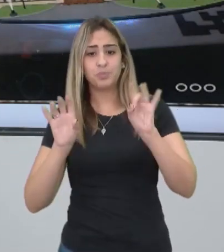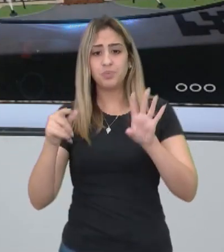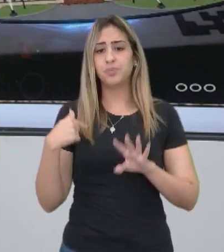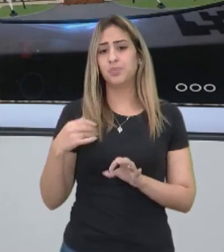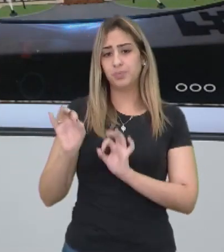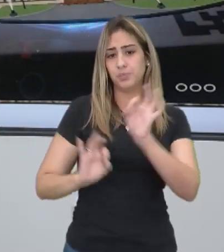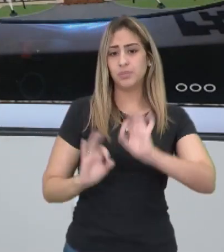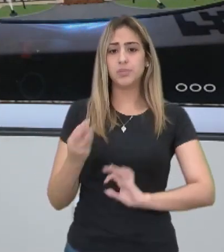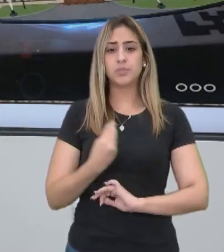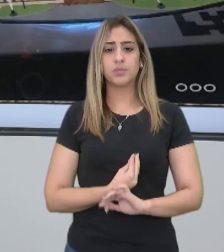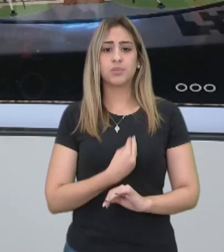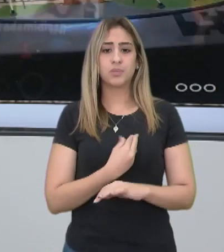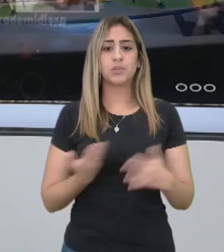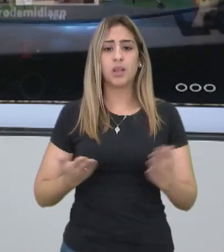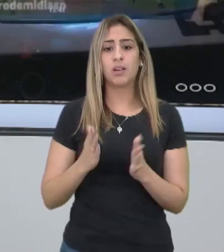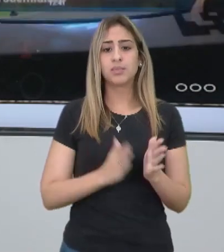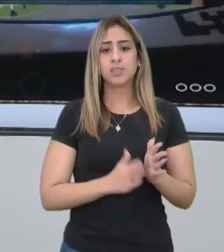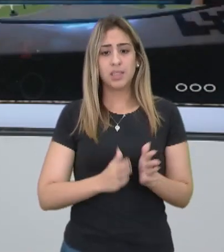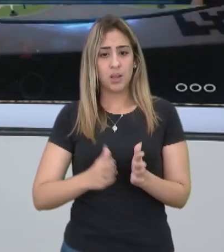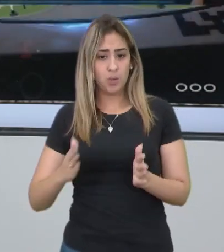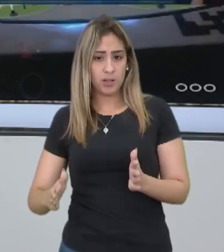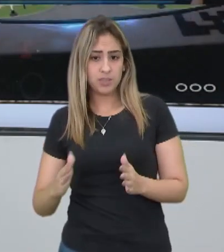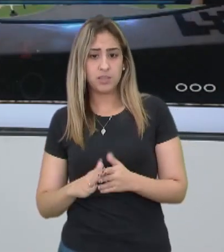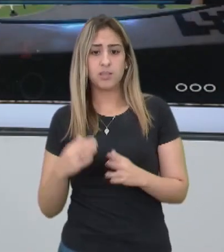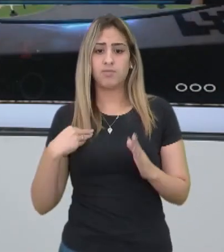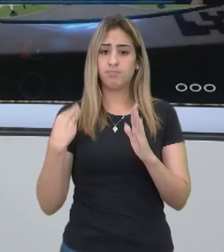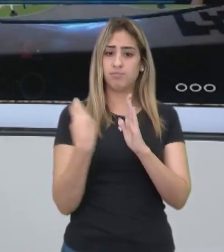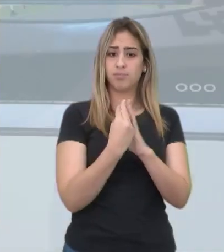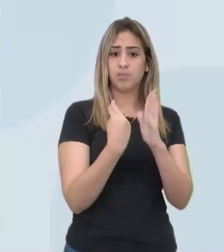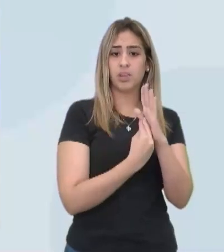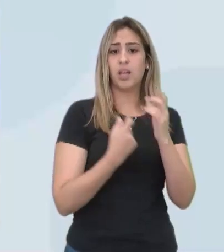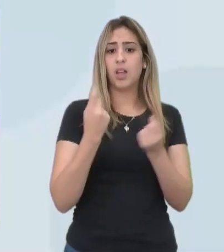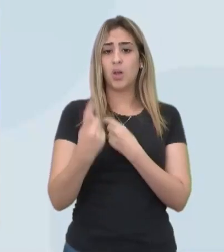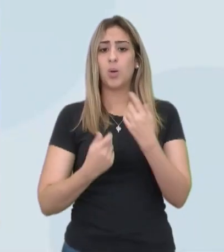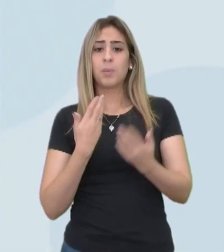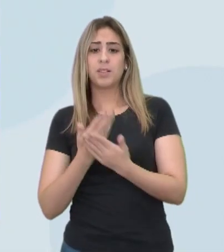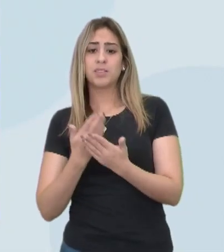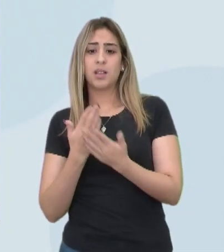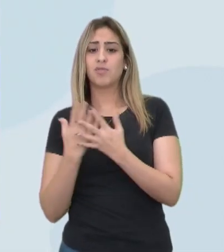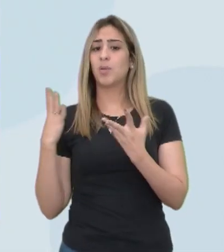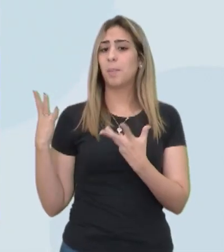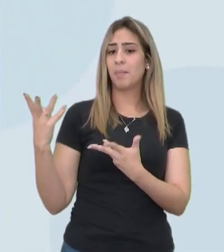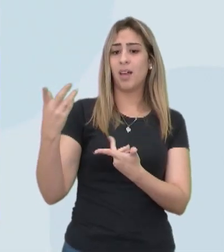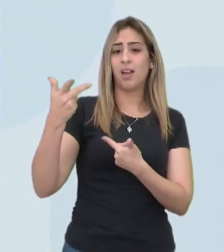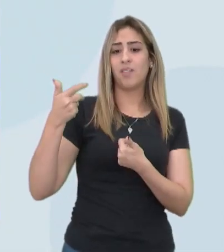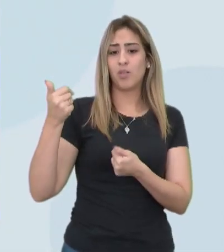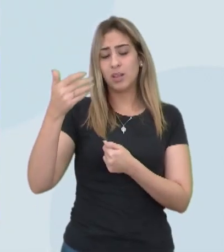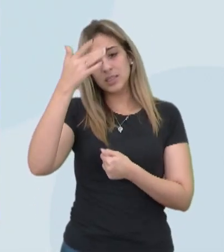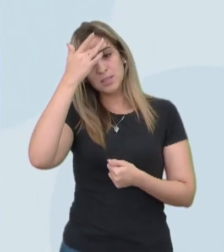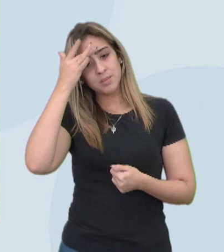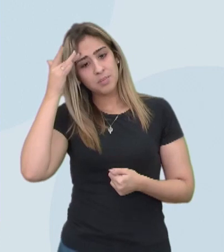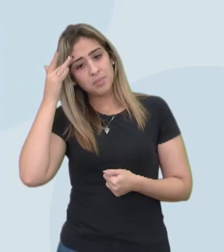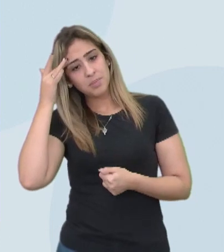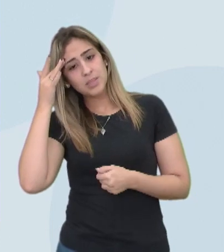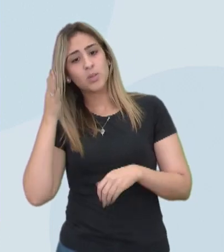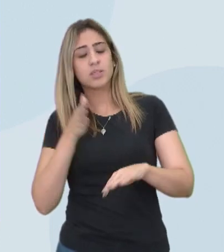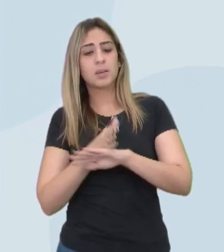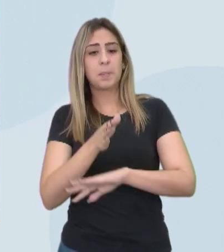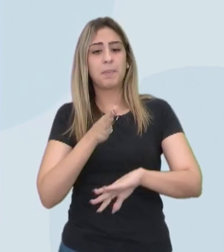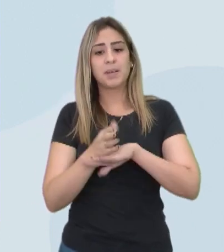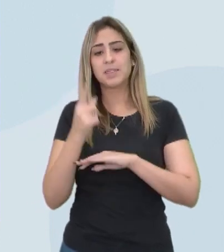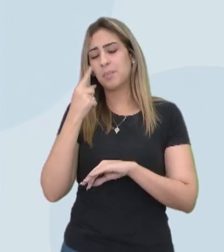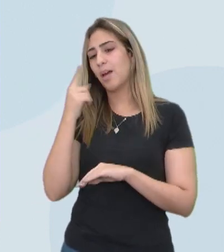projeto de vida. E, na sequência, eu coloco algumas aulas que foram sensacionais, de pessoas que